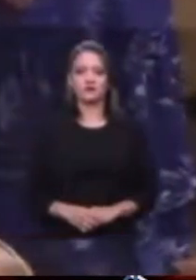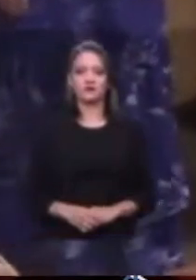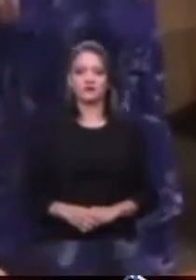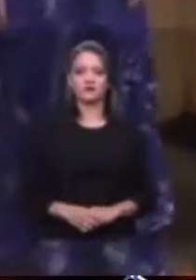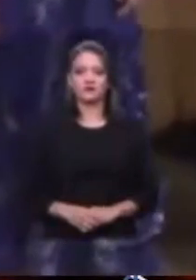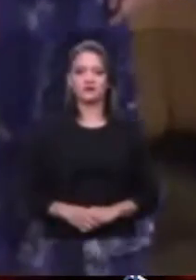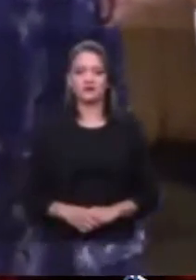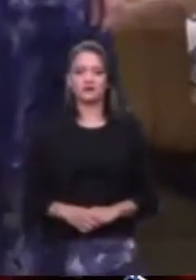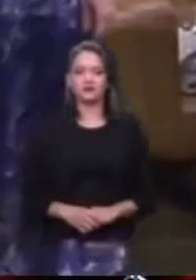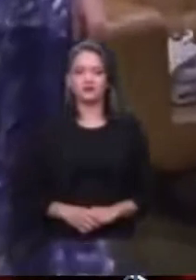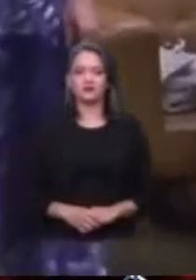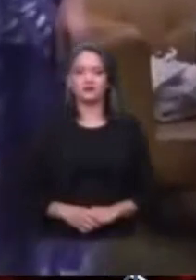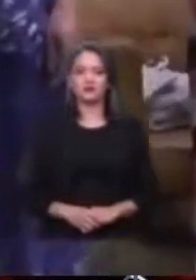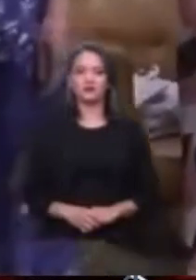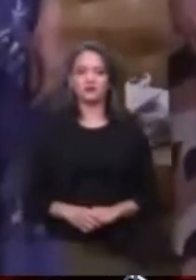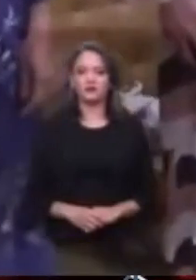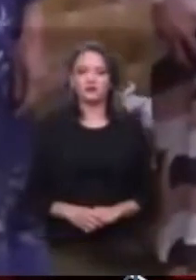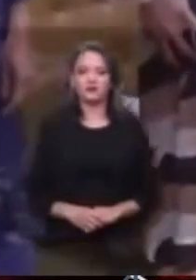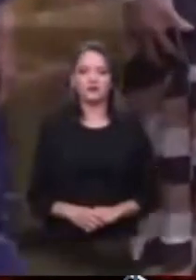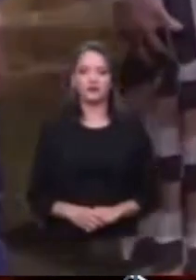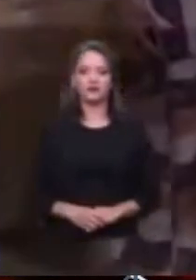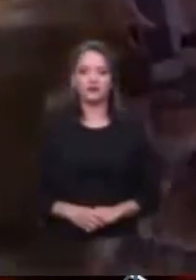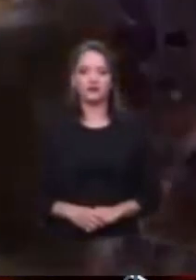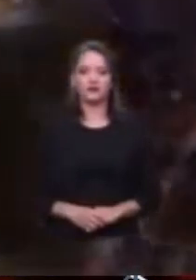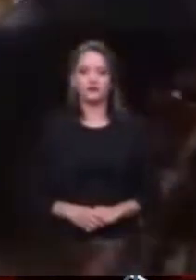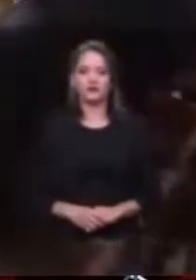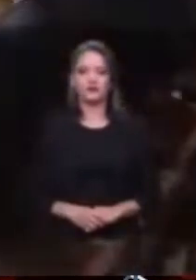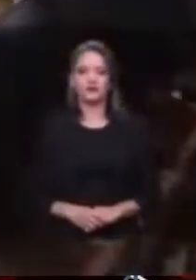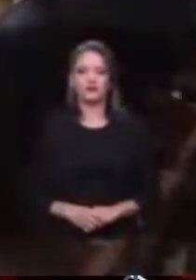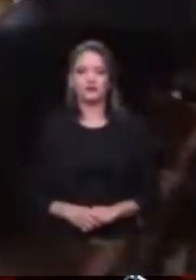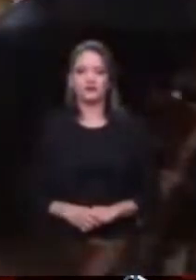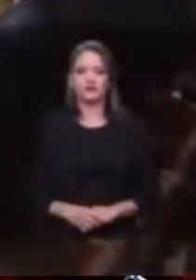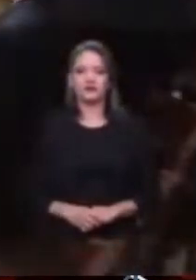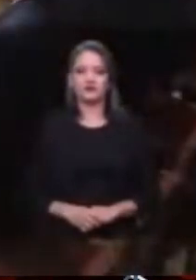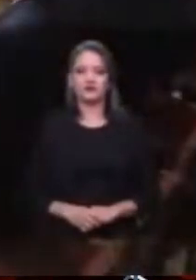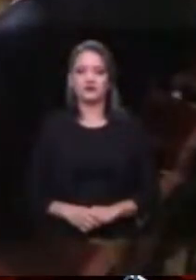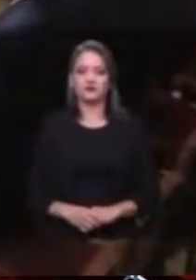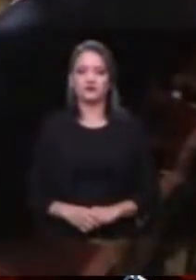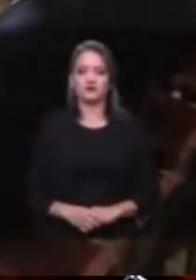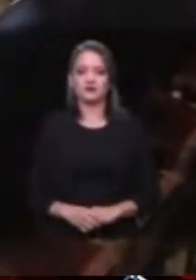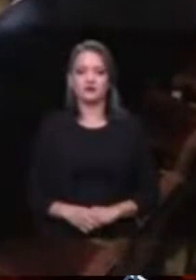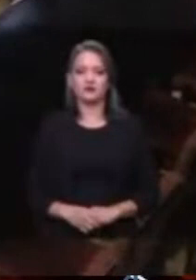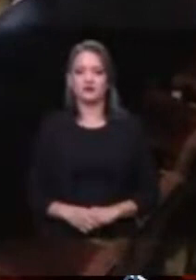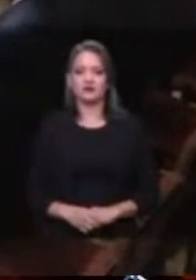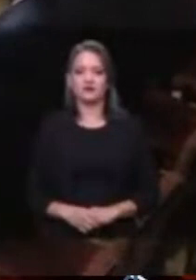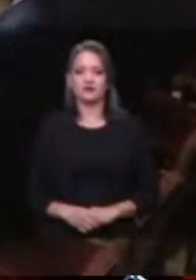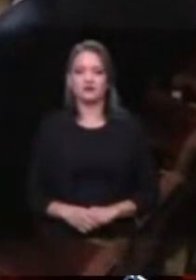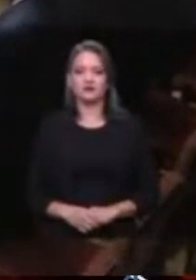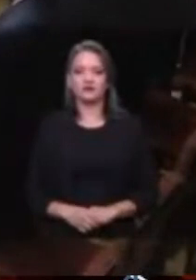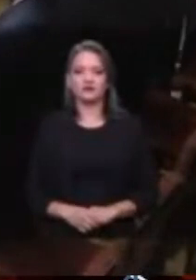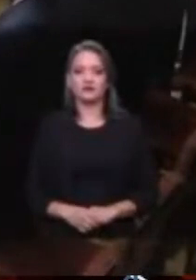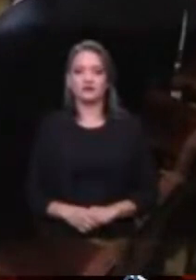Diante do simbolismo da posse do zaninha ali eu senti por exemplo os aplausos né nesse momento